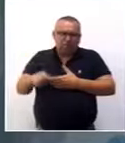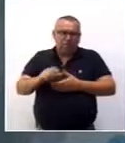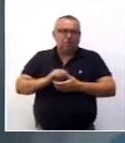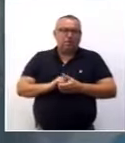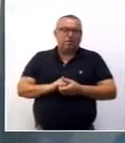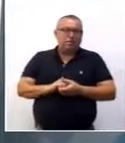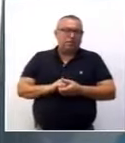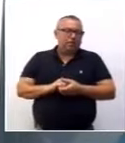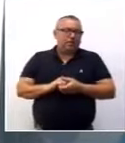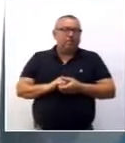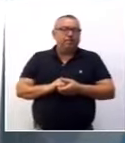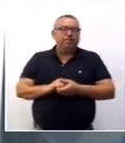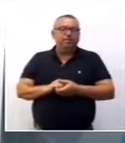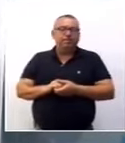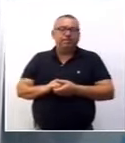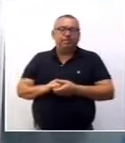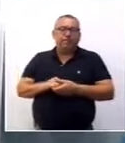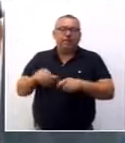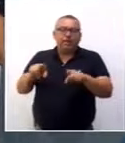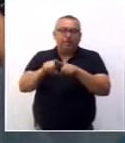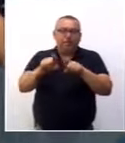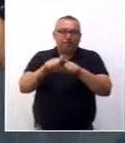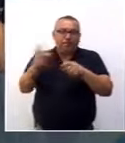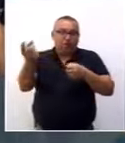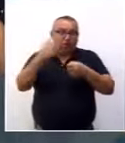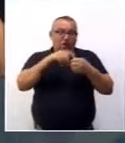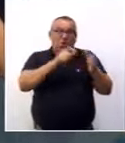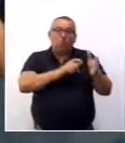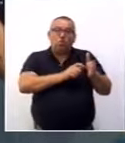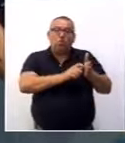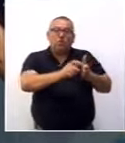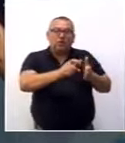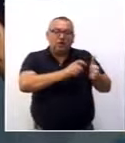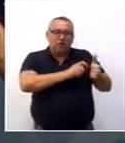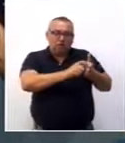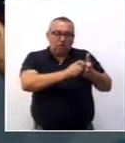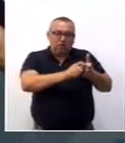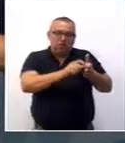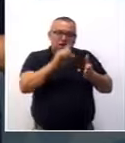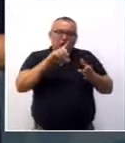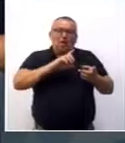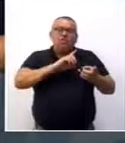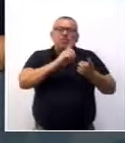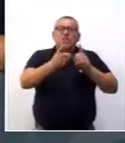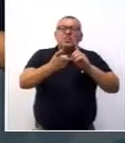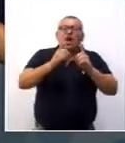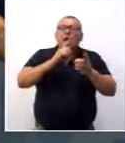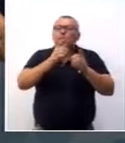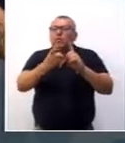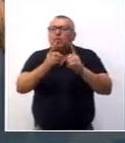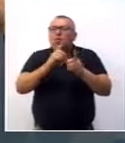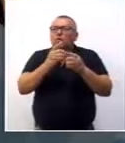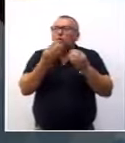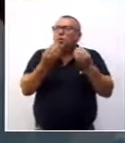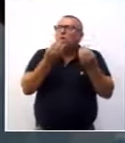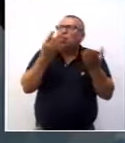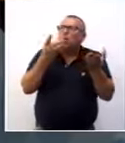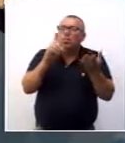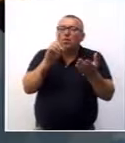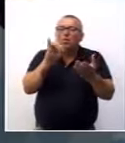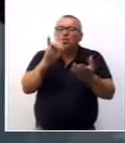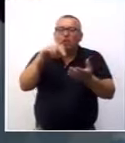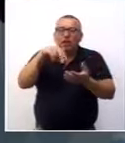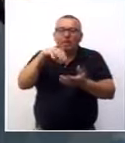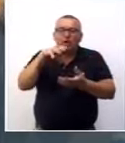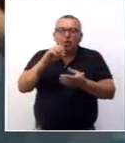poeta. Né? Voltando só à questão do conceito, é algo dinâmico? Dinâmico em que sentido? Ele vai mudando